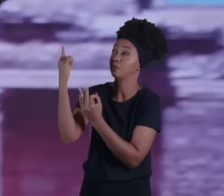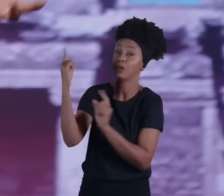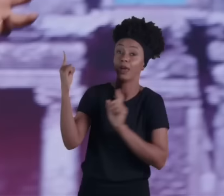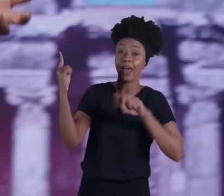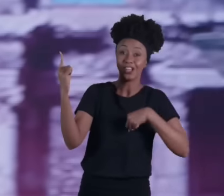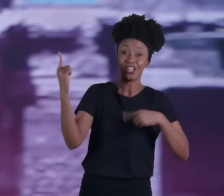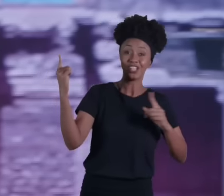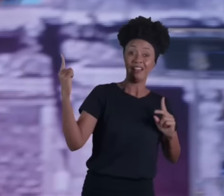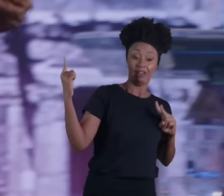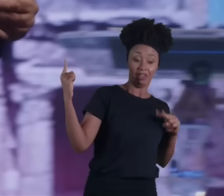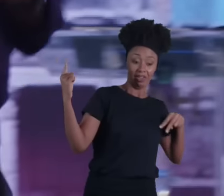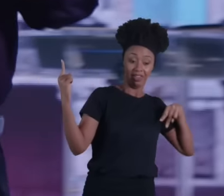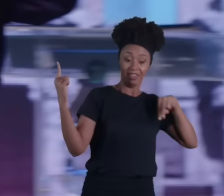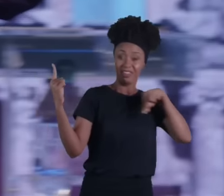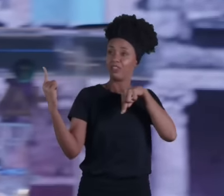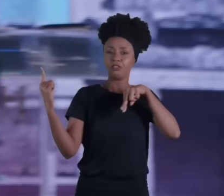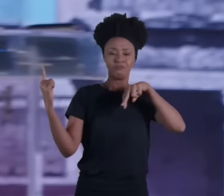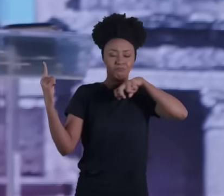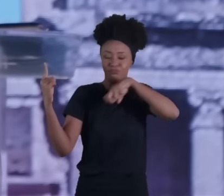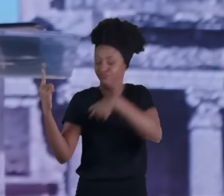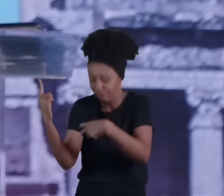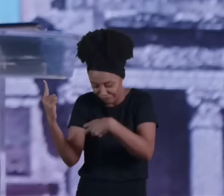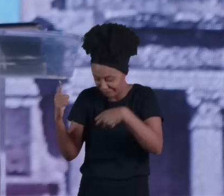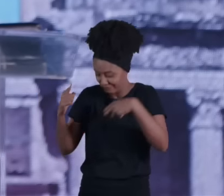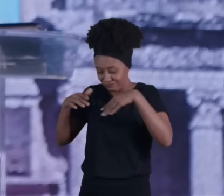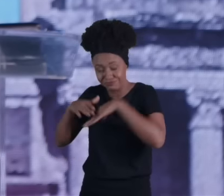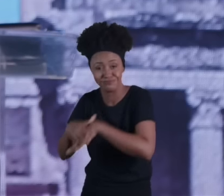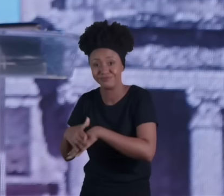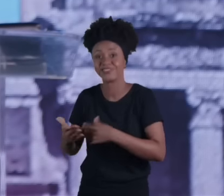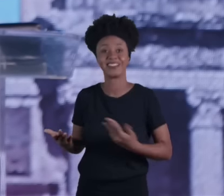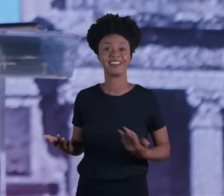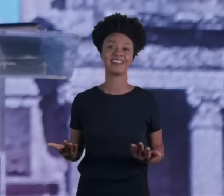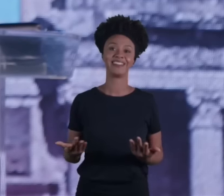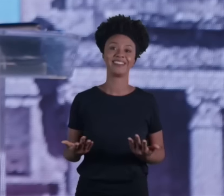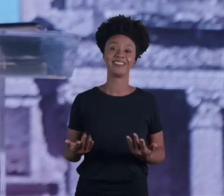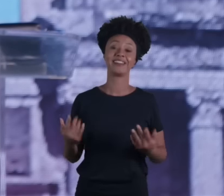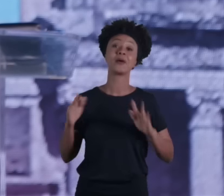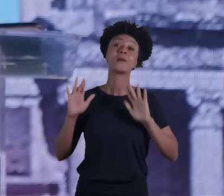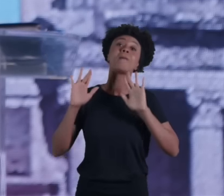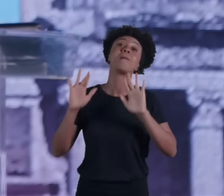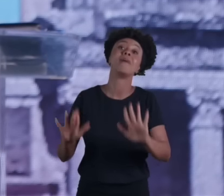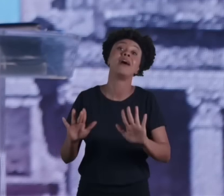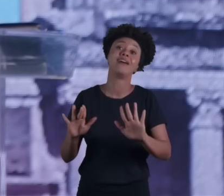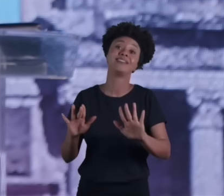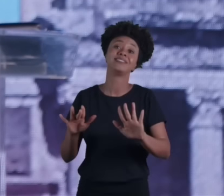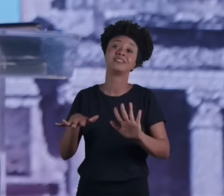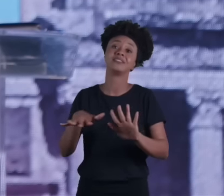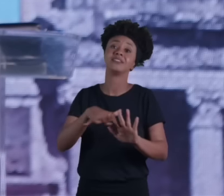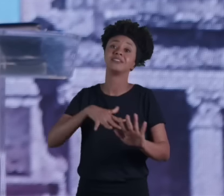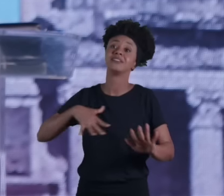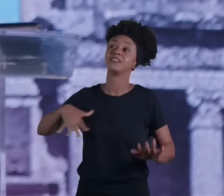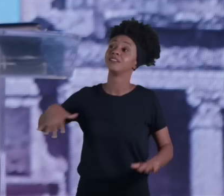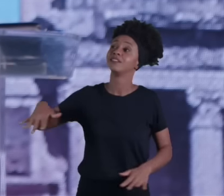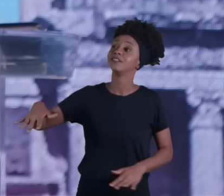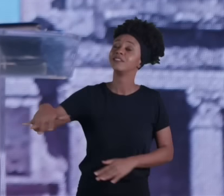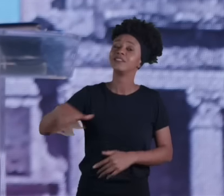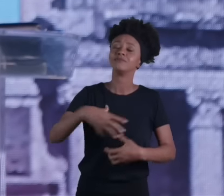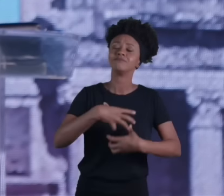Tudo vai ser revelado diante de nós, mas a atmosfera vai ser de amor, de calor e